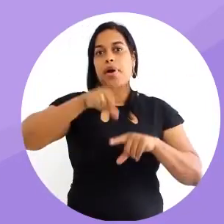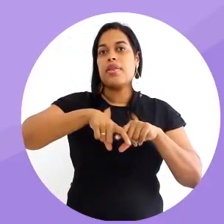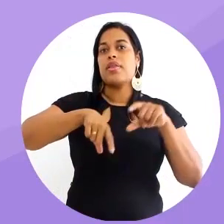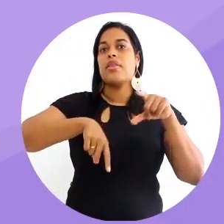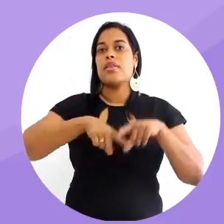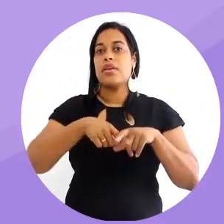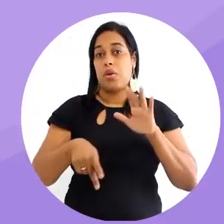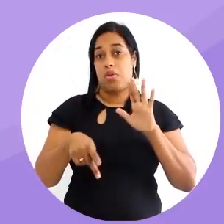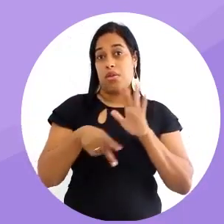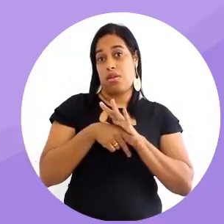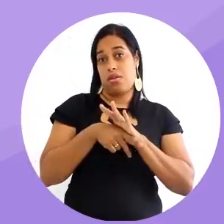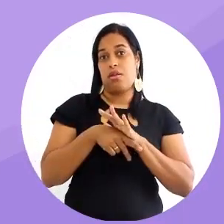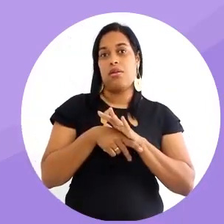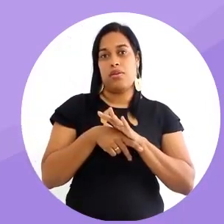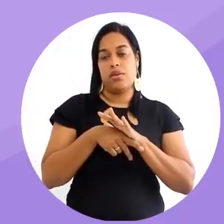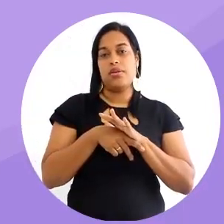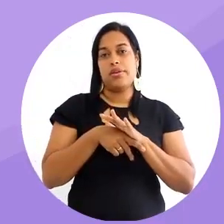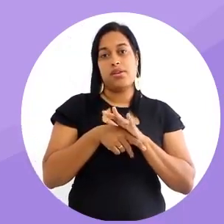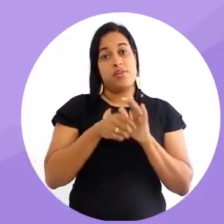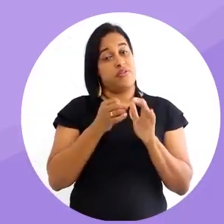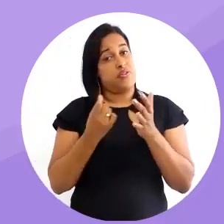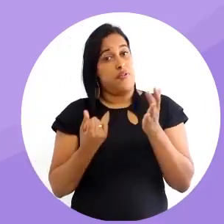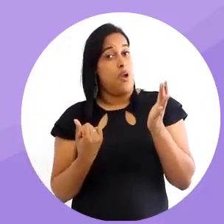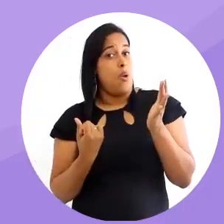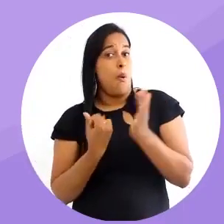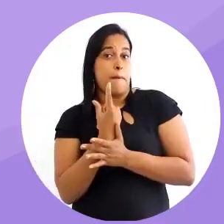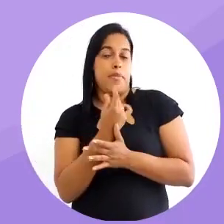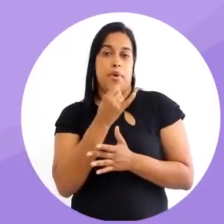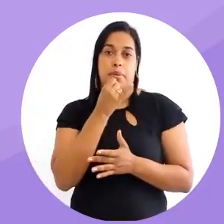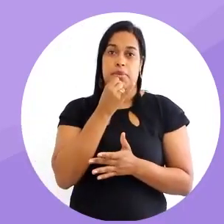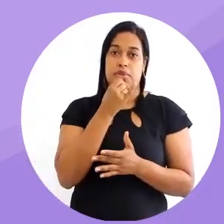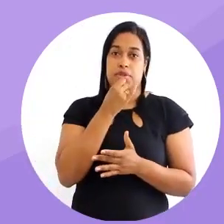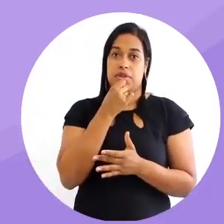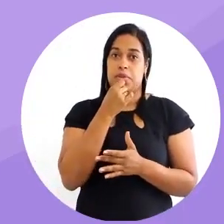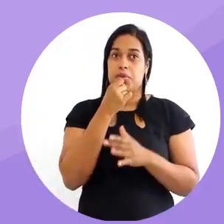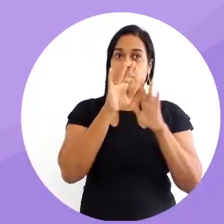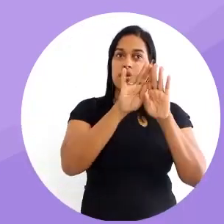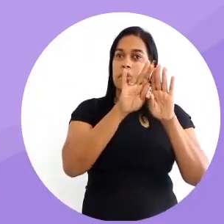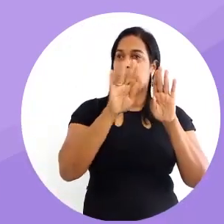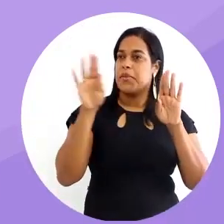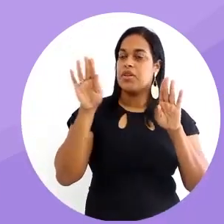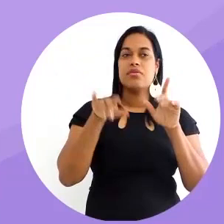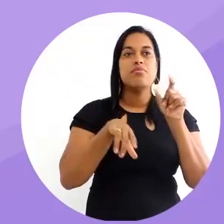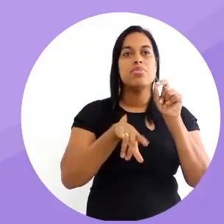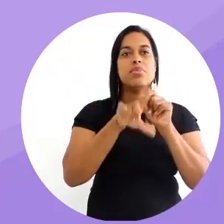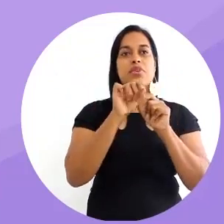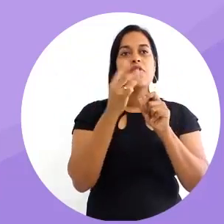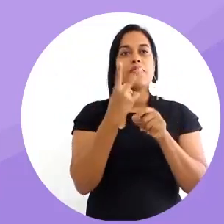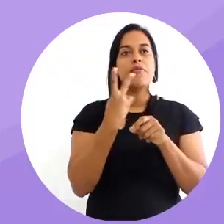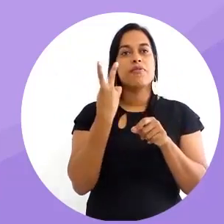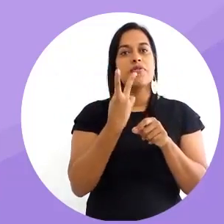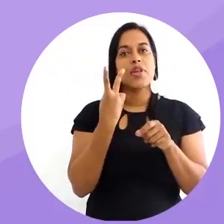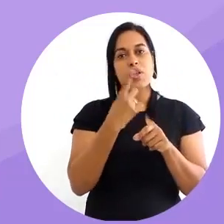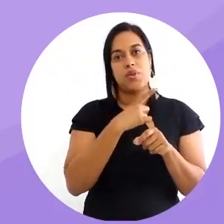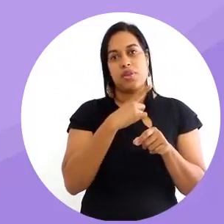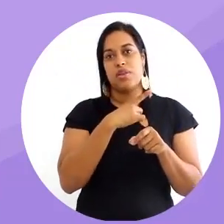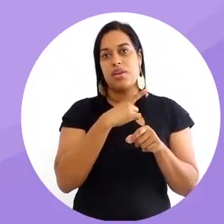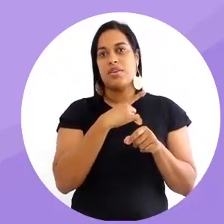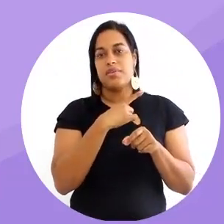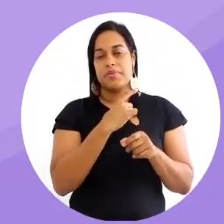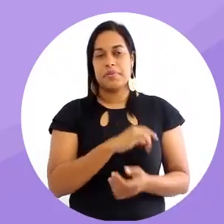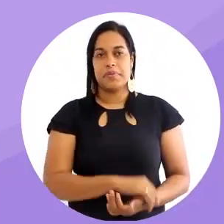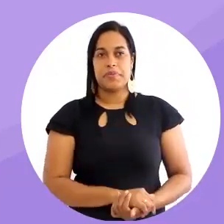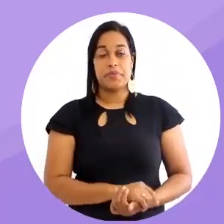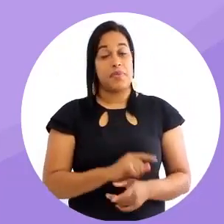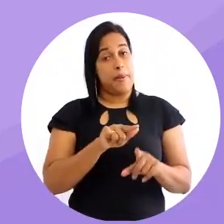do material da prateleira. Quando você vai comprar um porcelanato, por exemplo, na prateleira você acha o valor daquela